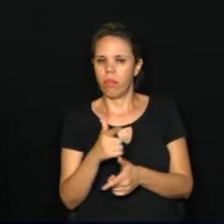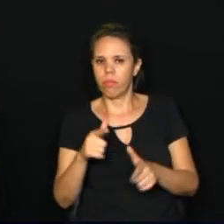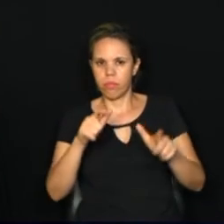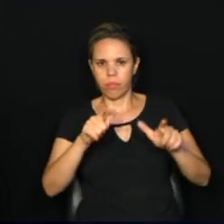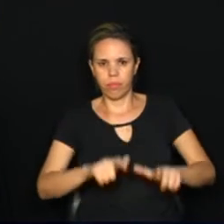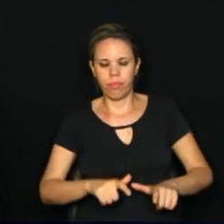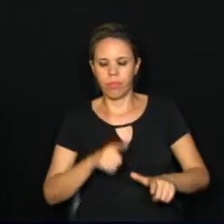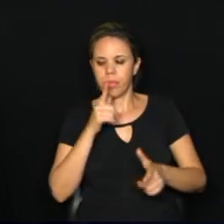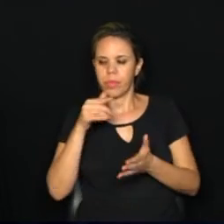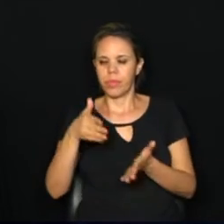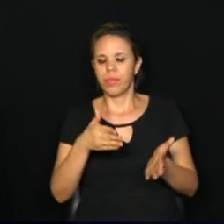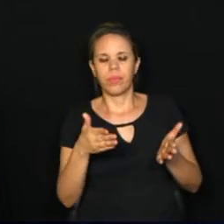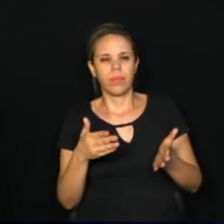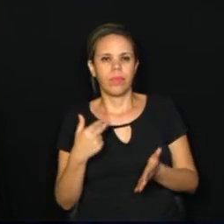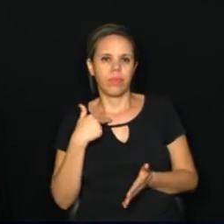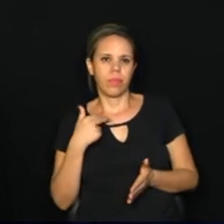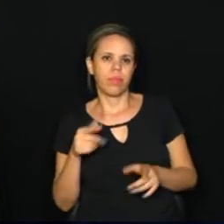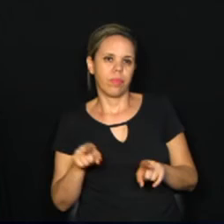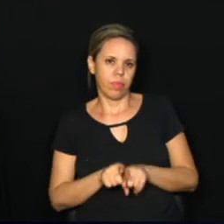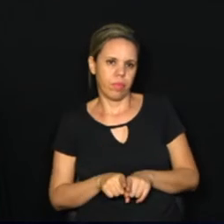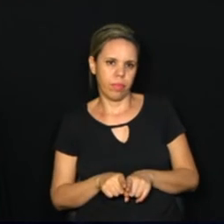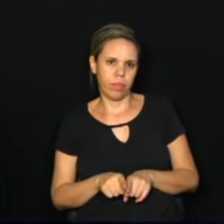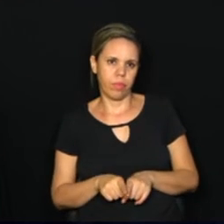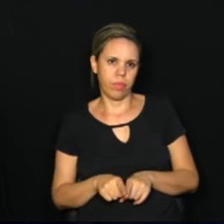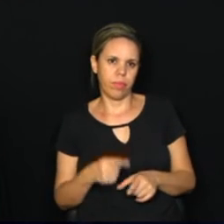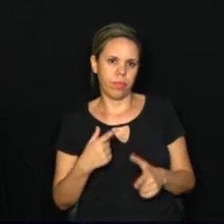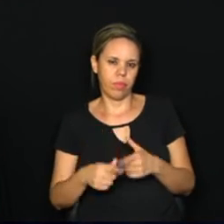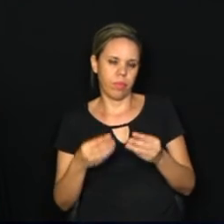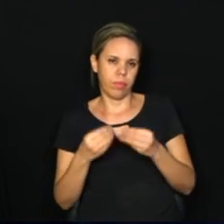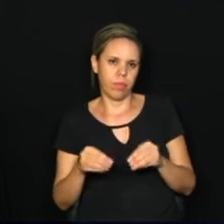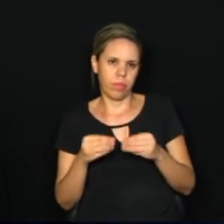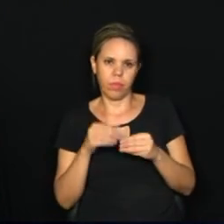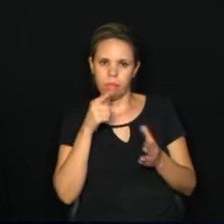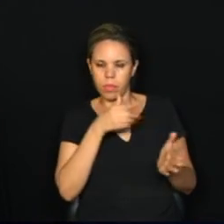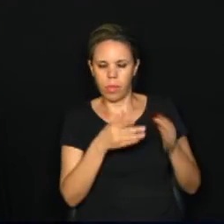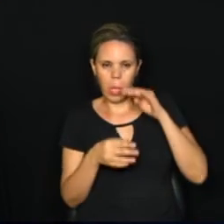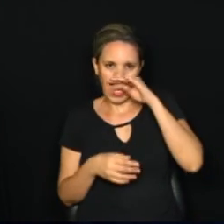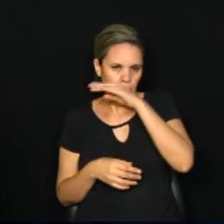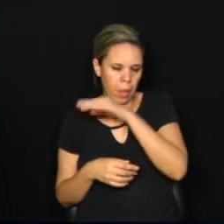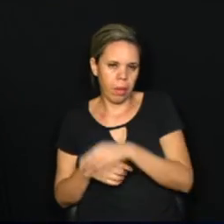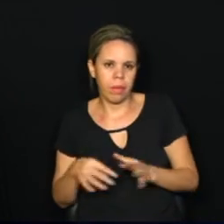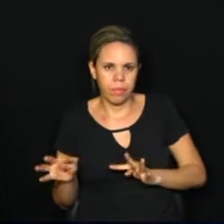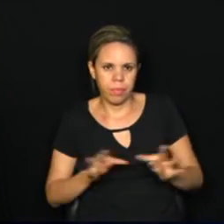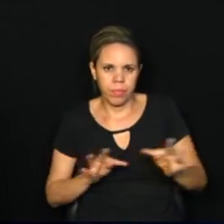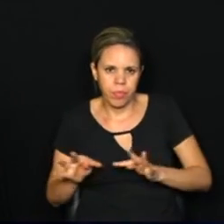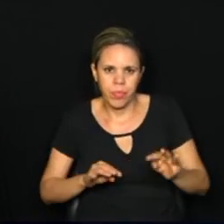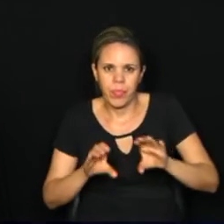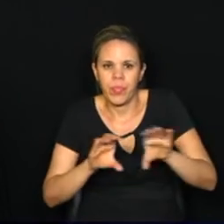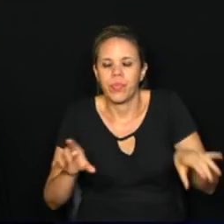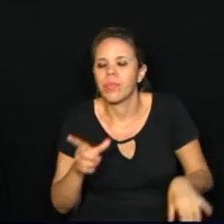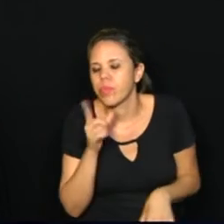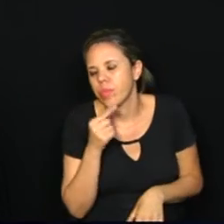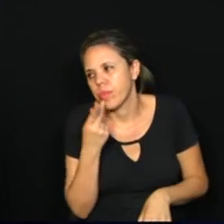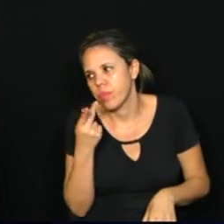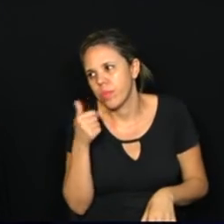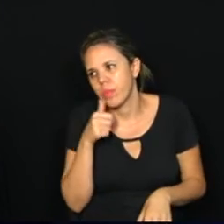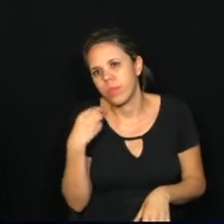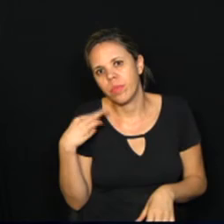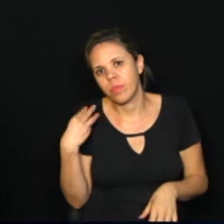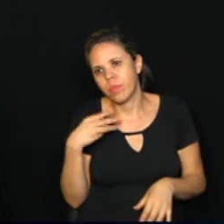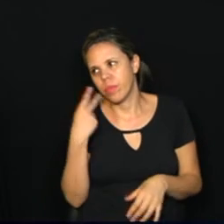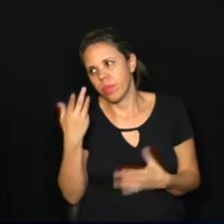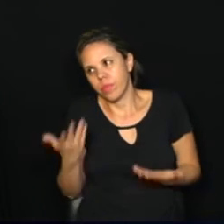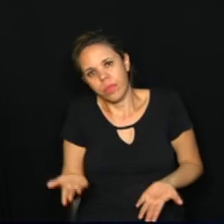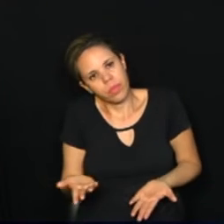de nascente, degradando a margem dos mananciais, a própria questão do tratamento de esgoto, como a vereadora mencionou, né? É um